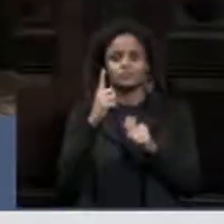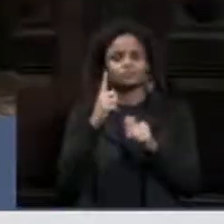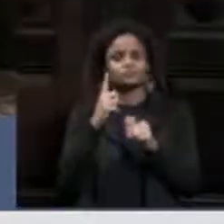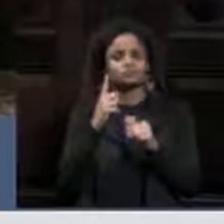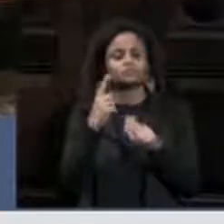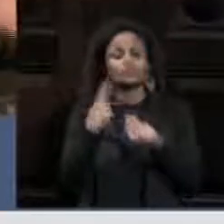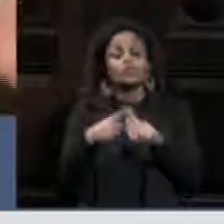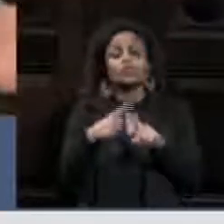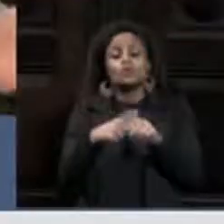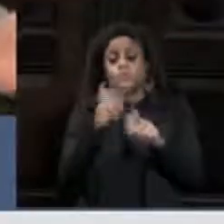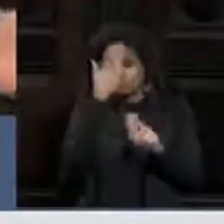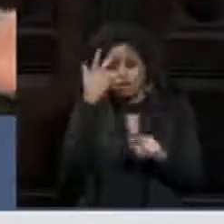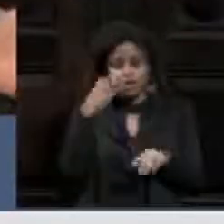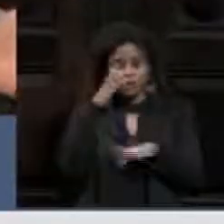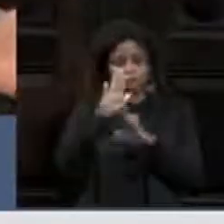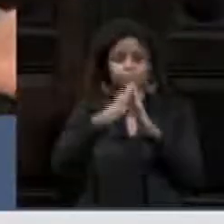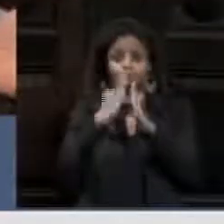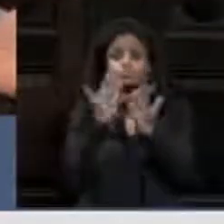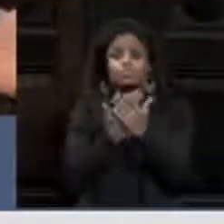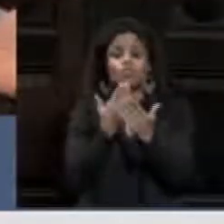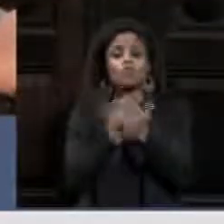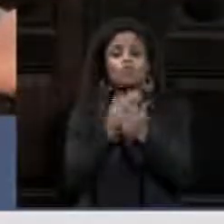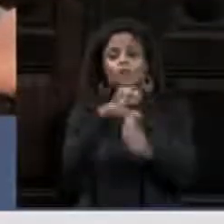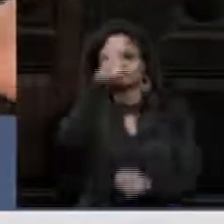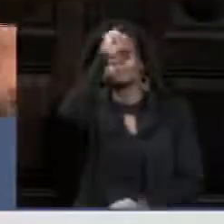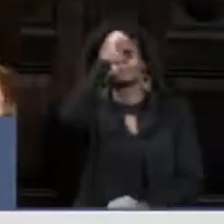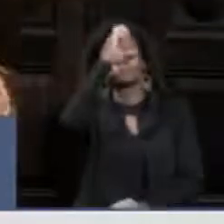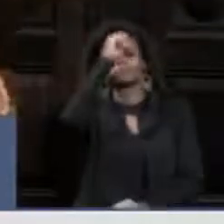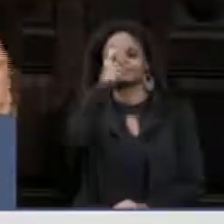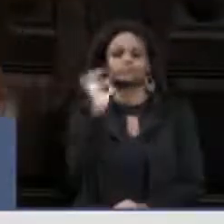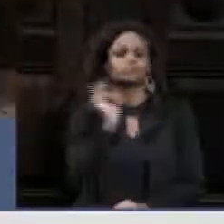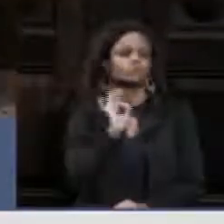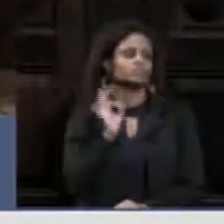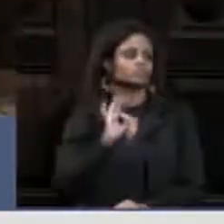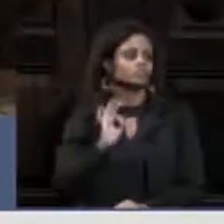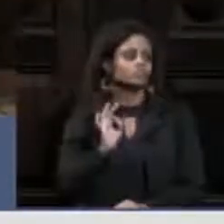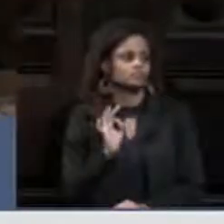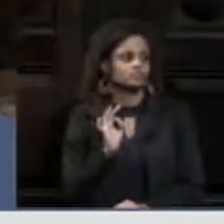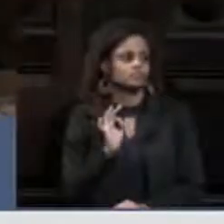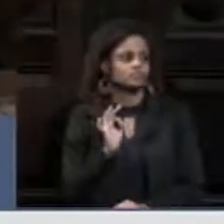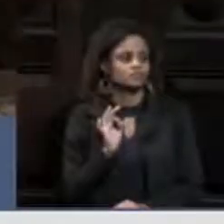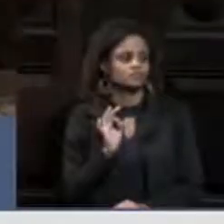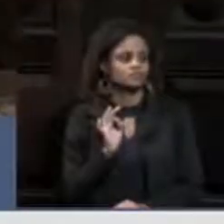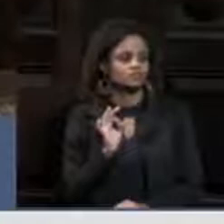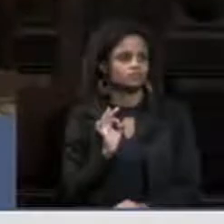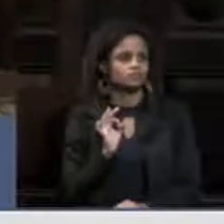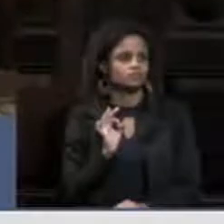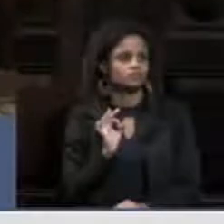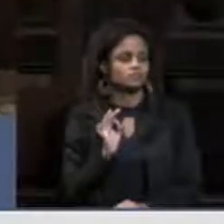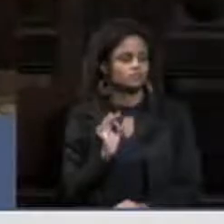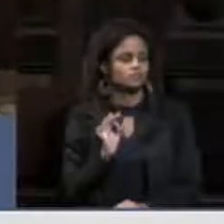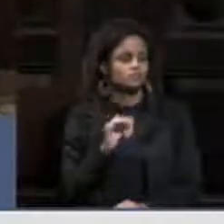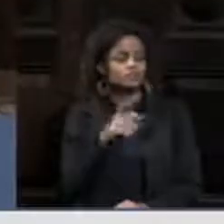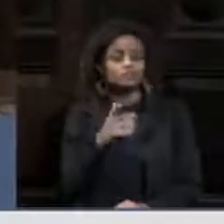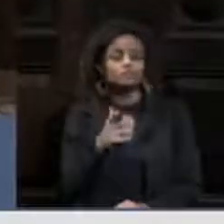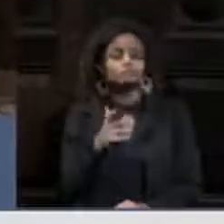escola, mas não aprenderam. Quer dizer, então esse tripé